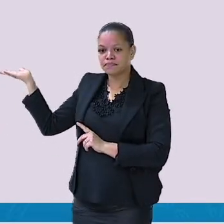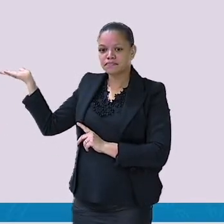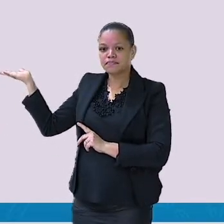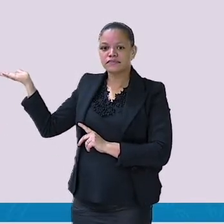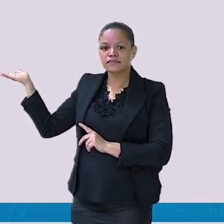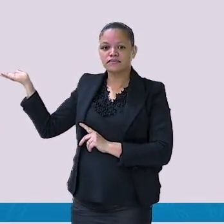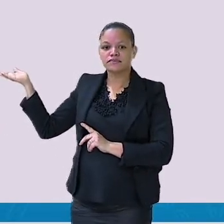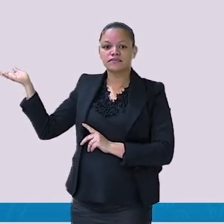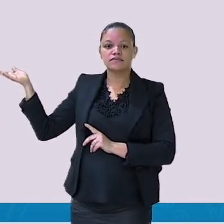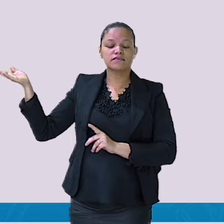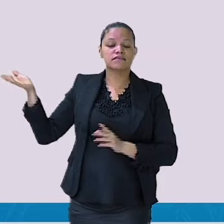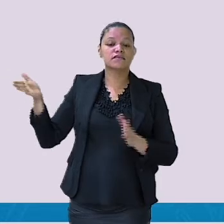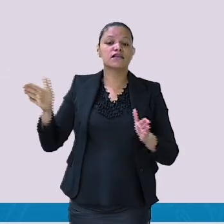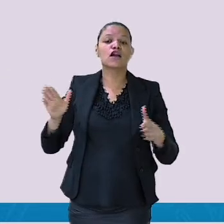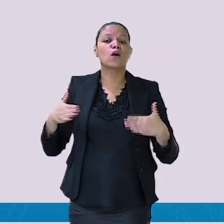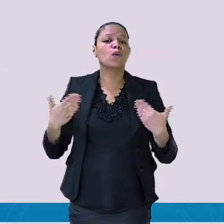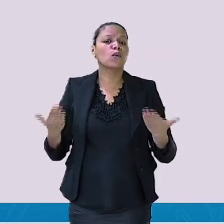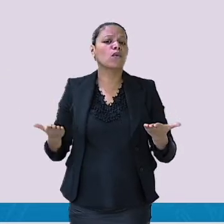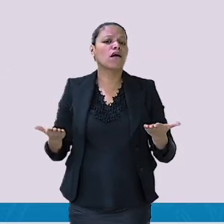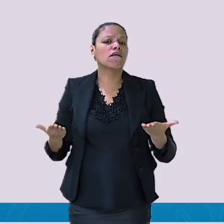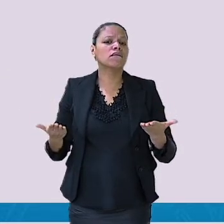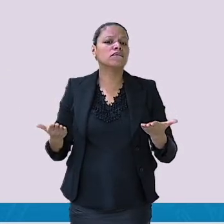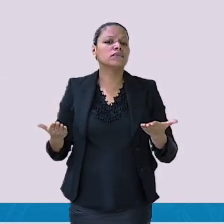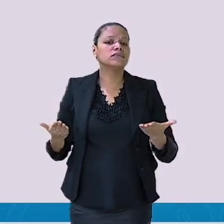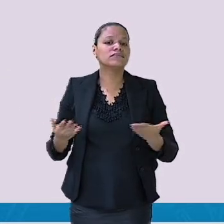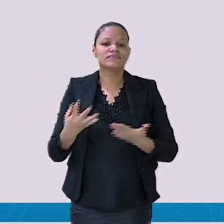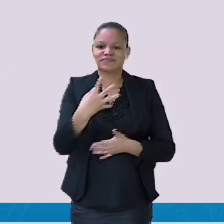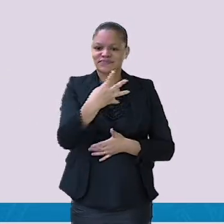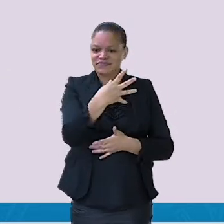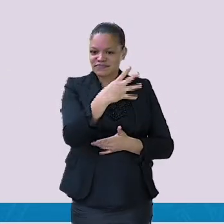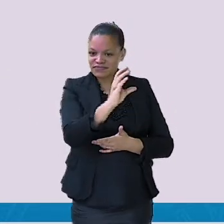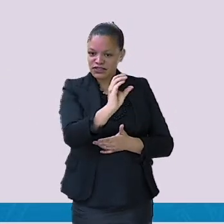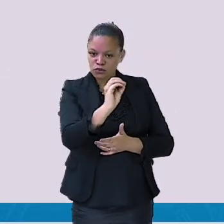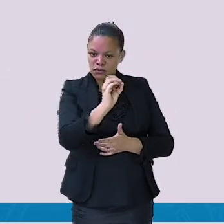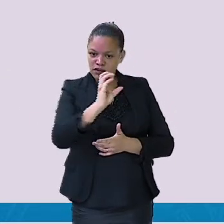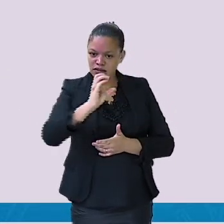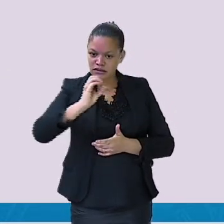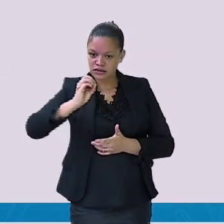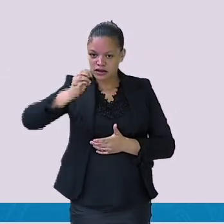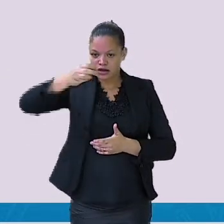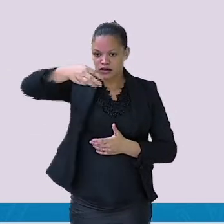é de 400 ml.